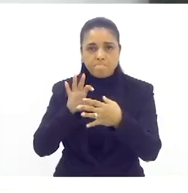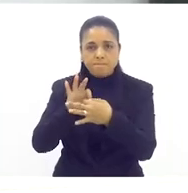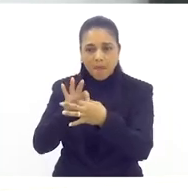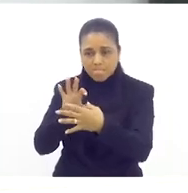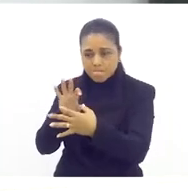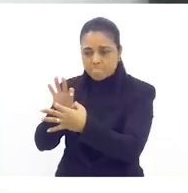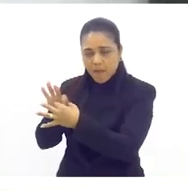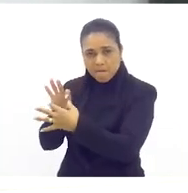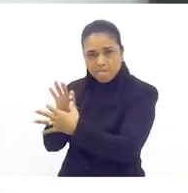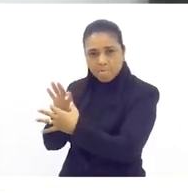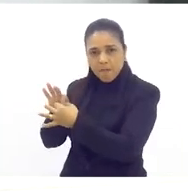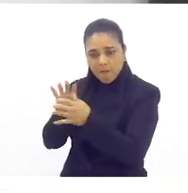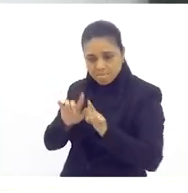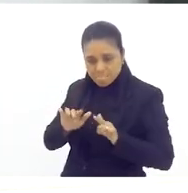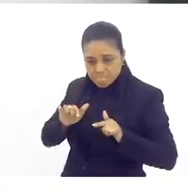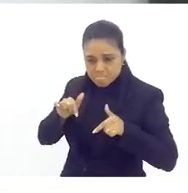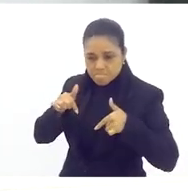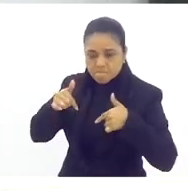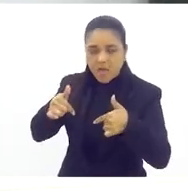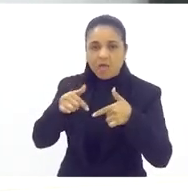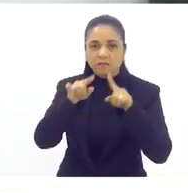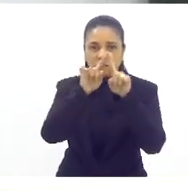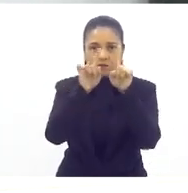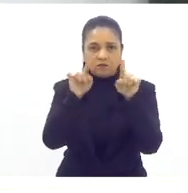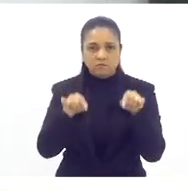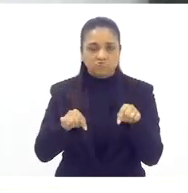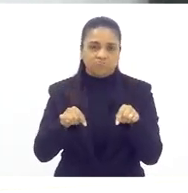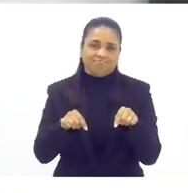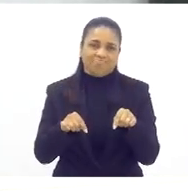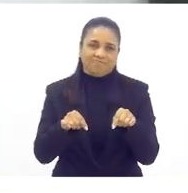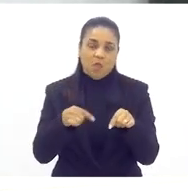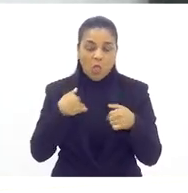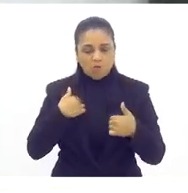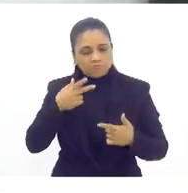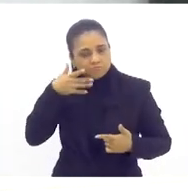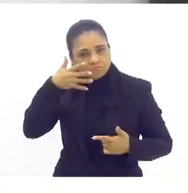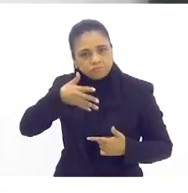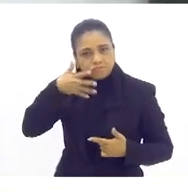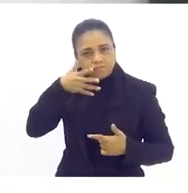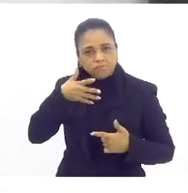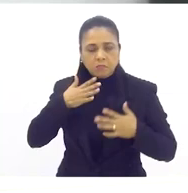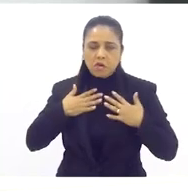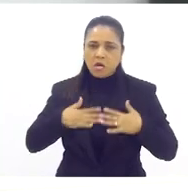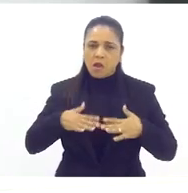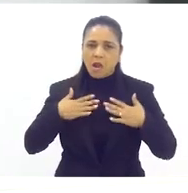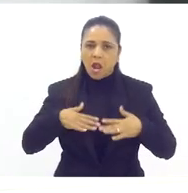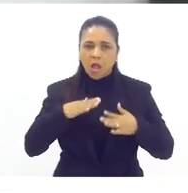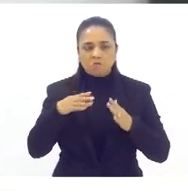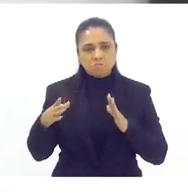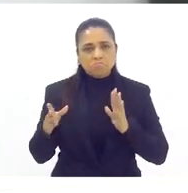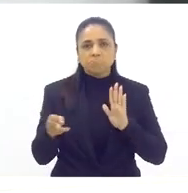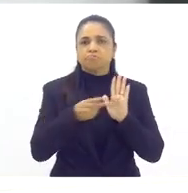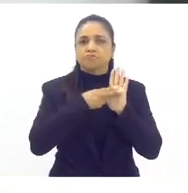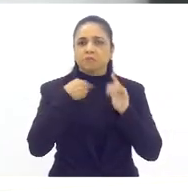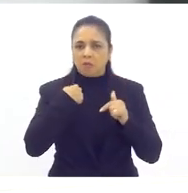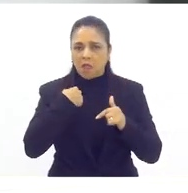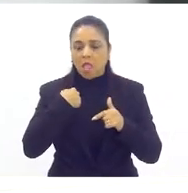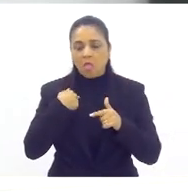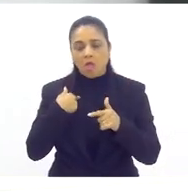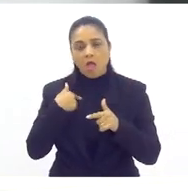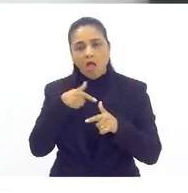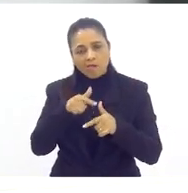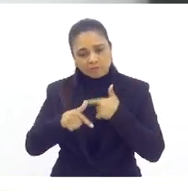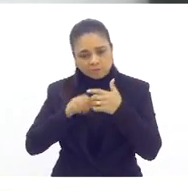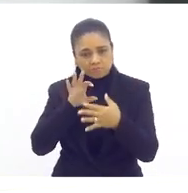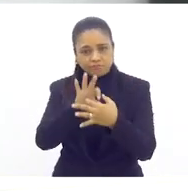empenho pessoal de seus servidores e eu falo com muita tranquilidade com muita propriedade de que a gente carrega essa rede